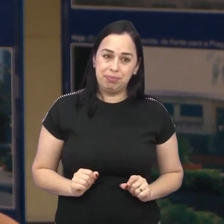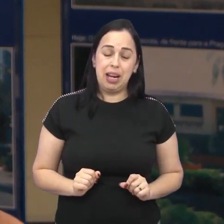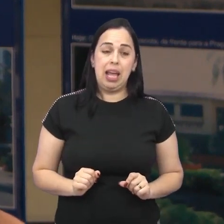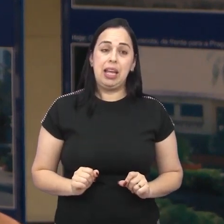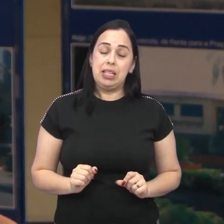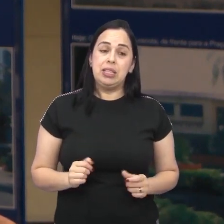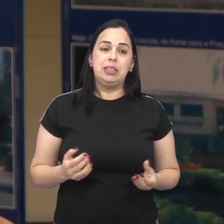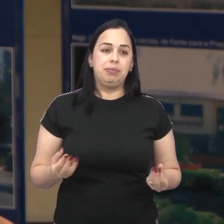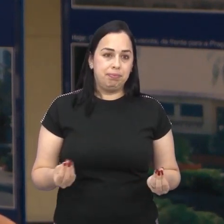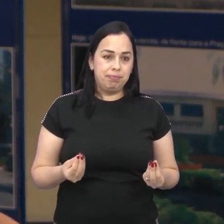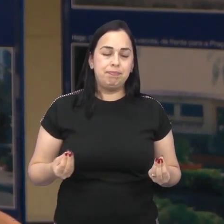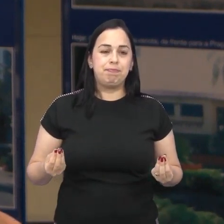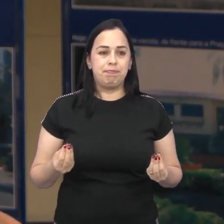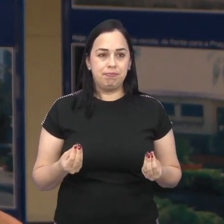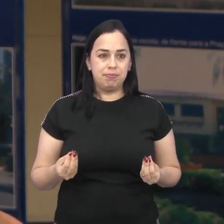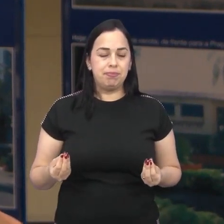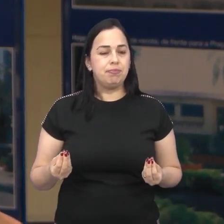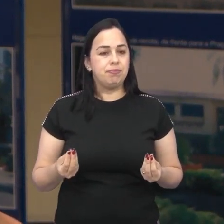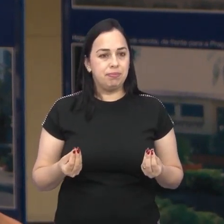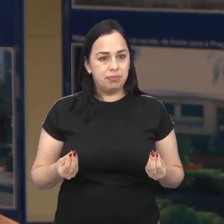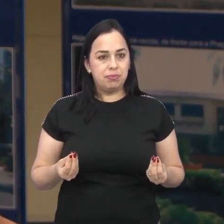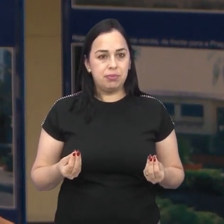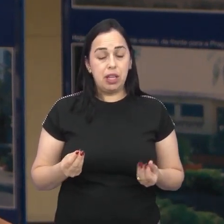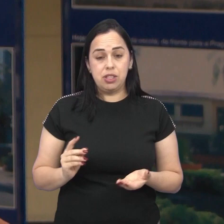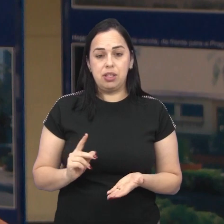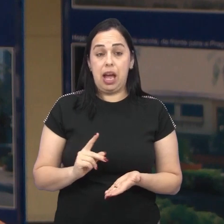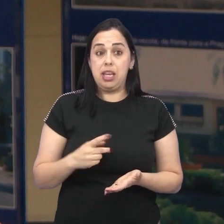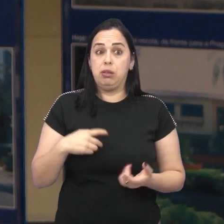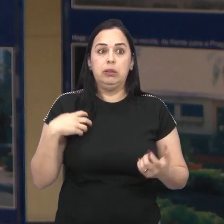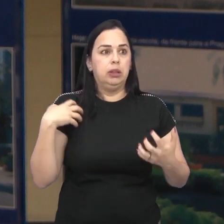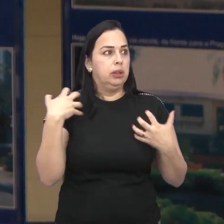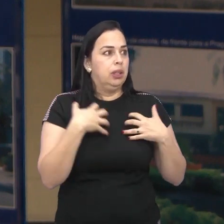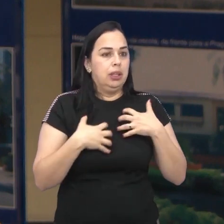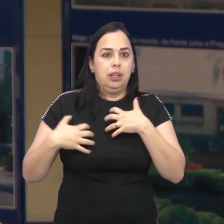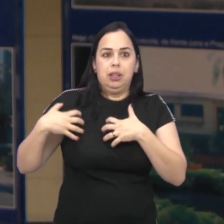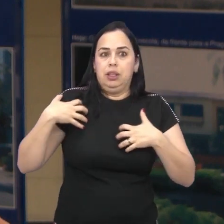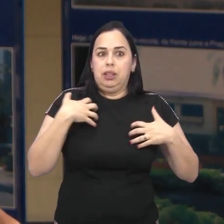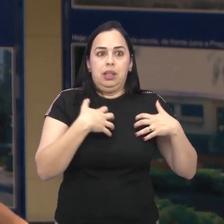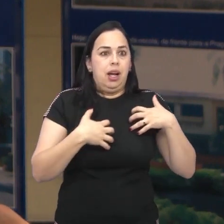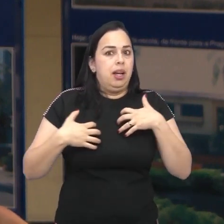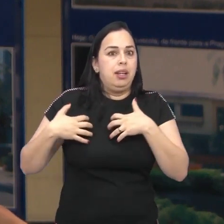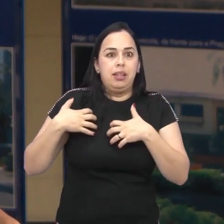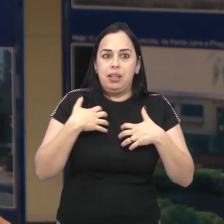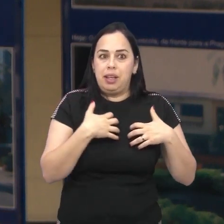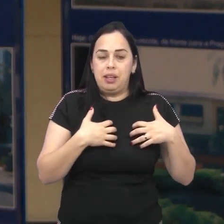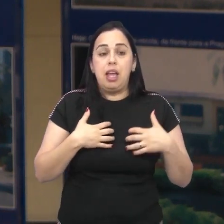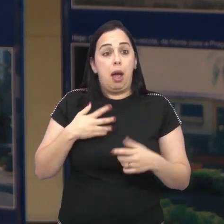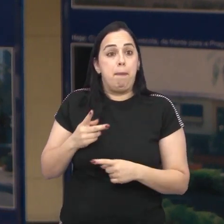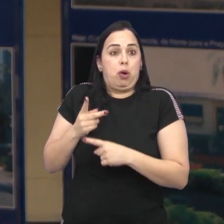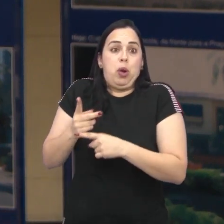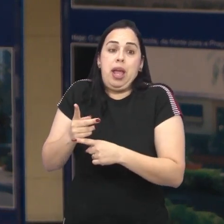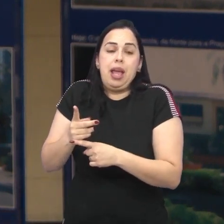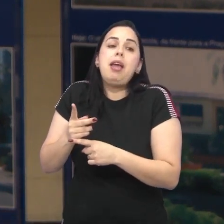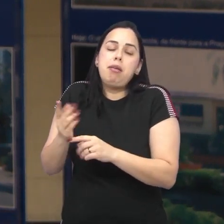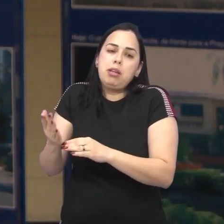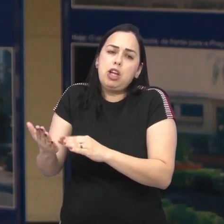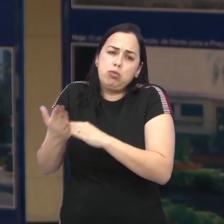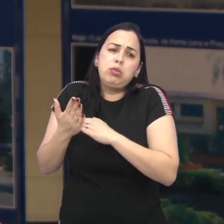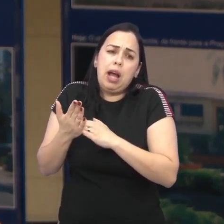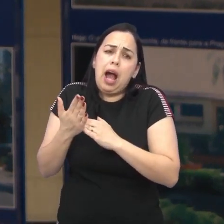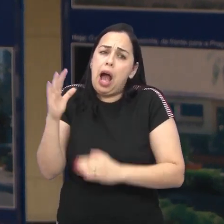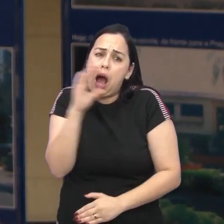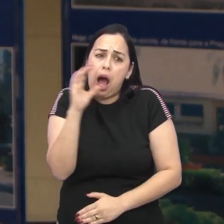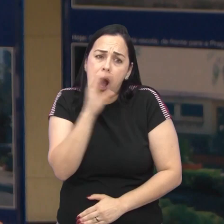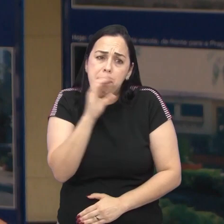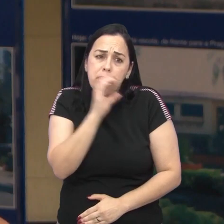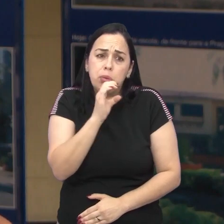câncer. E aí foi onde eu tive o desespero de procurar ajuda muito mais rápido